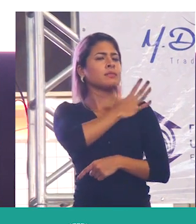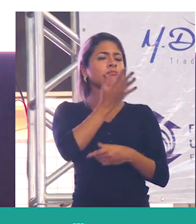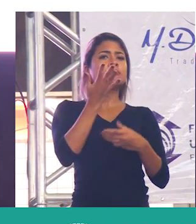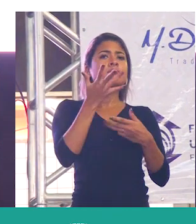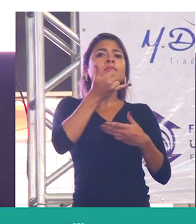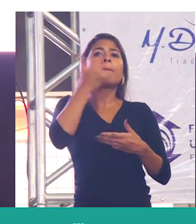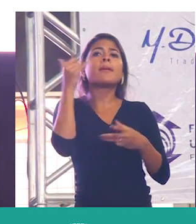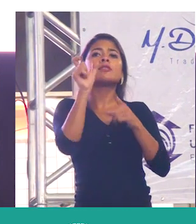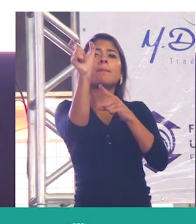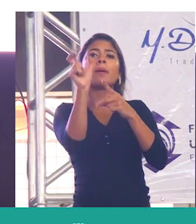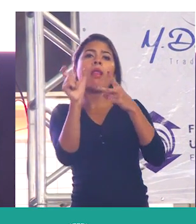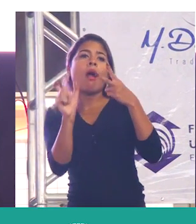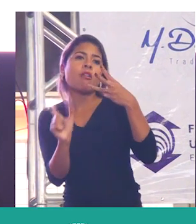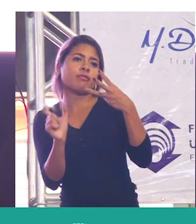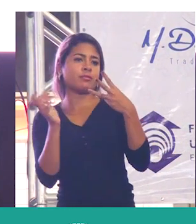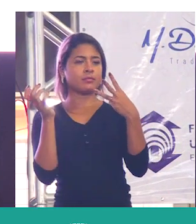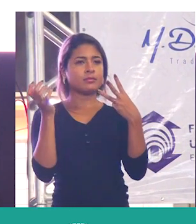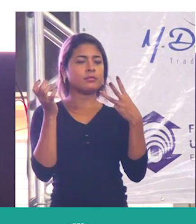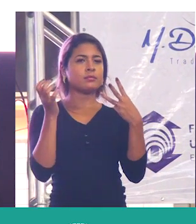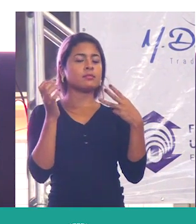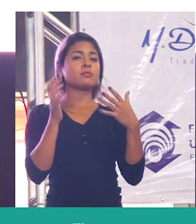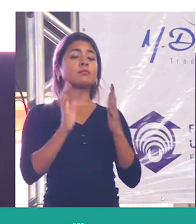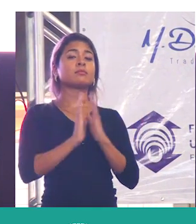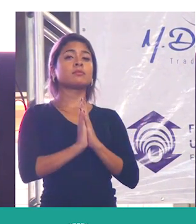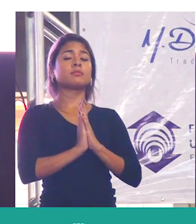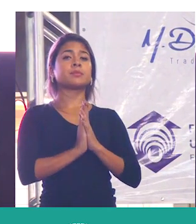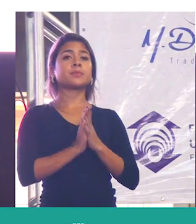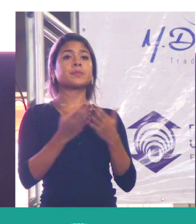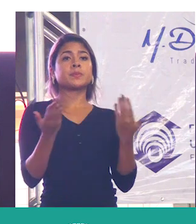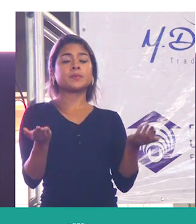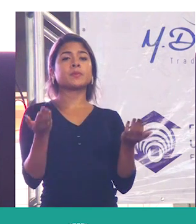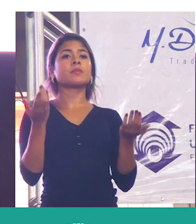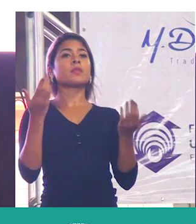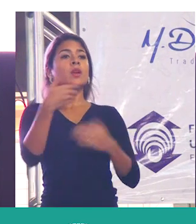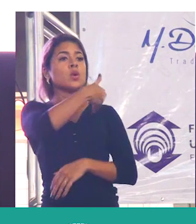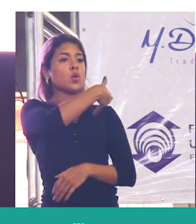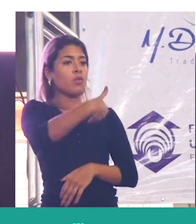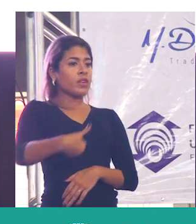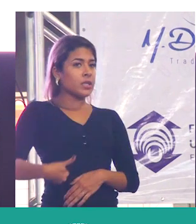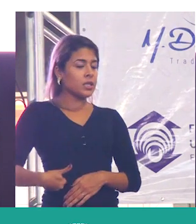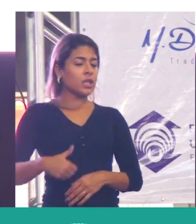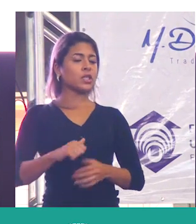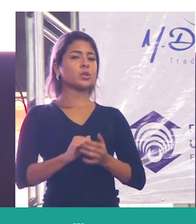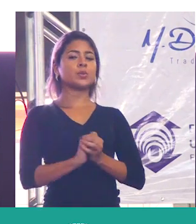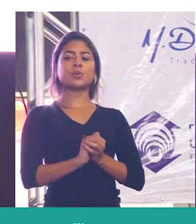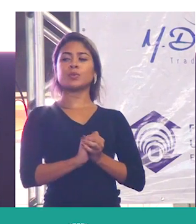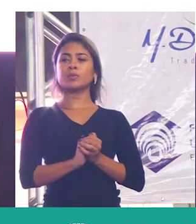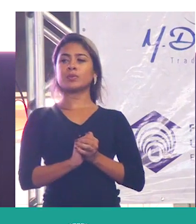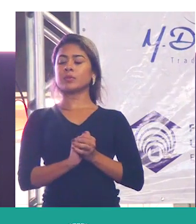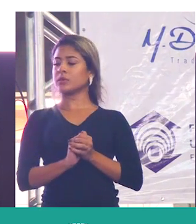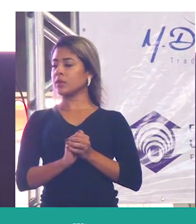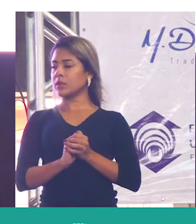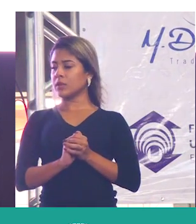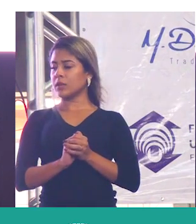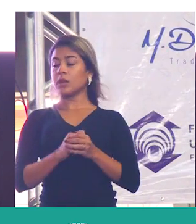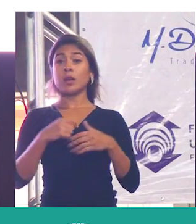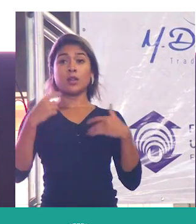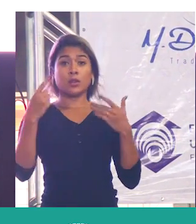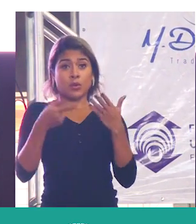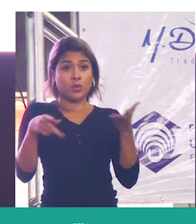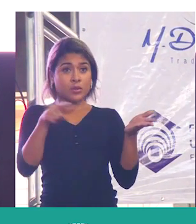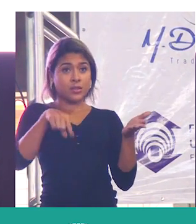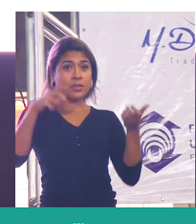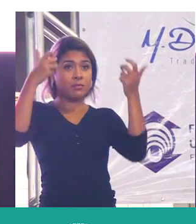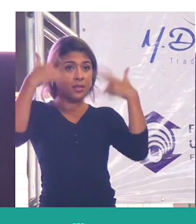Nesse período, pessoal, portanto, olha só, esses governantes todos que apresentamos aqui na aula